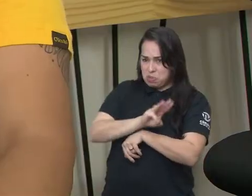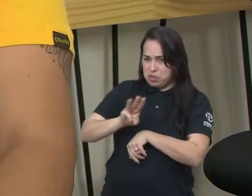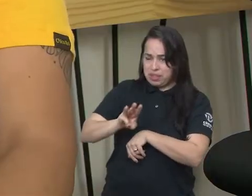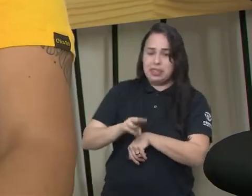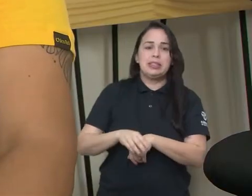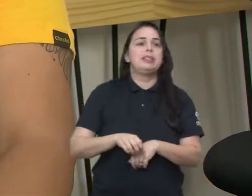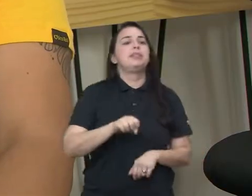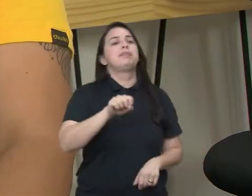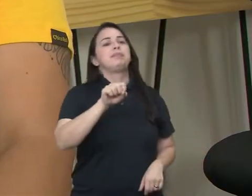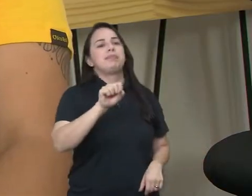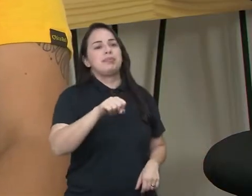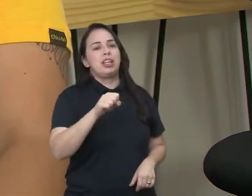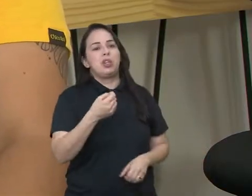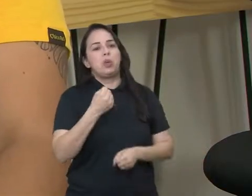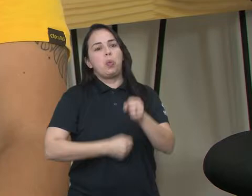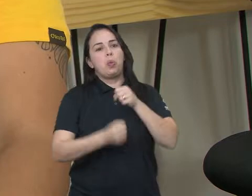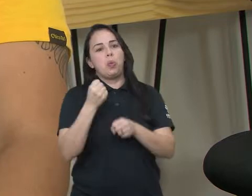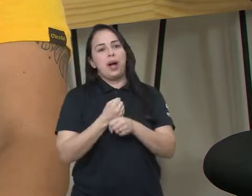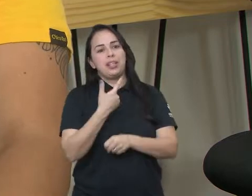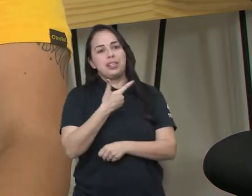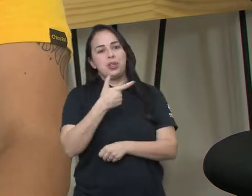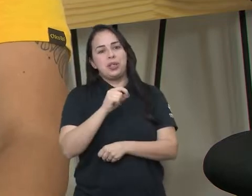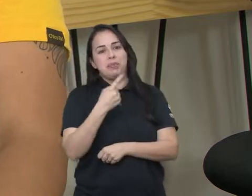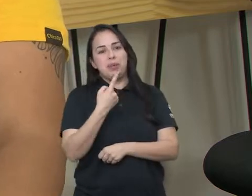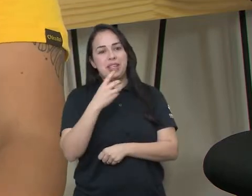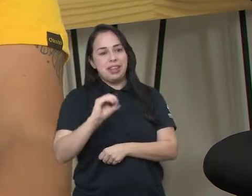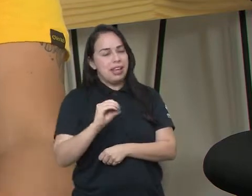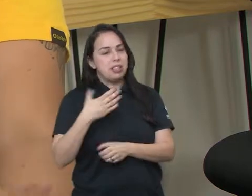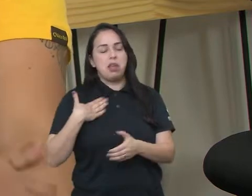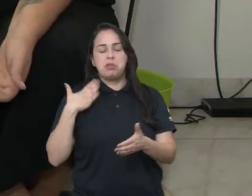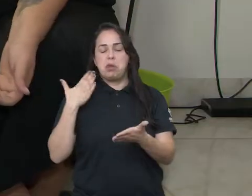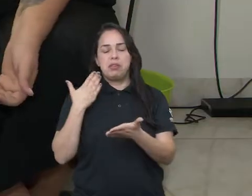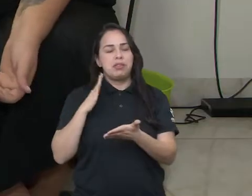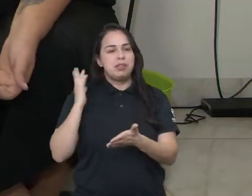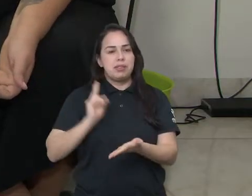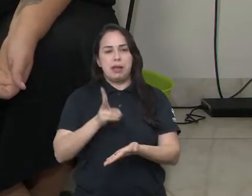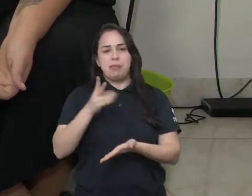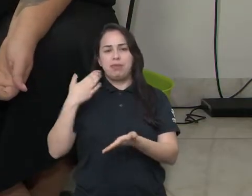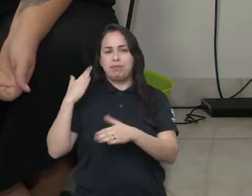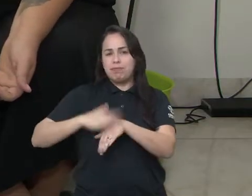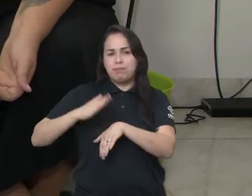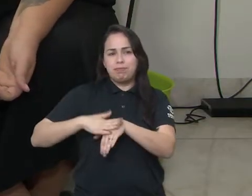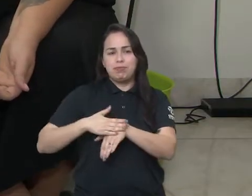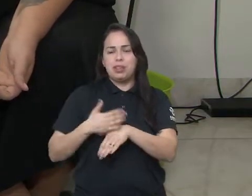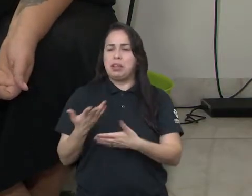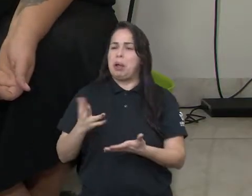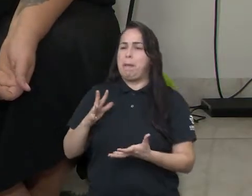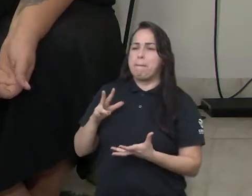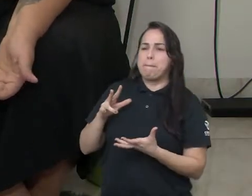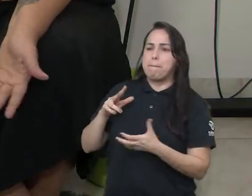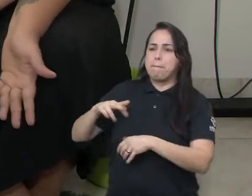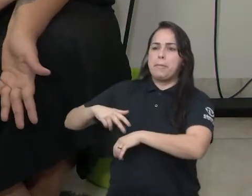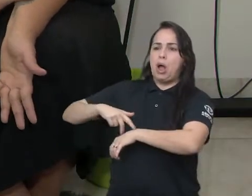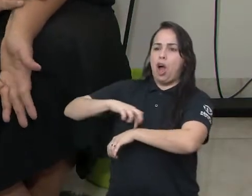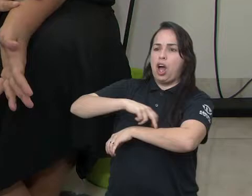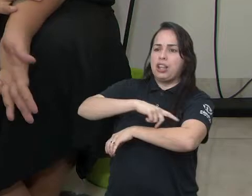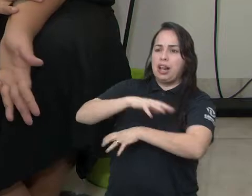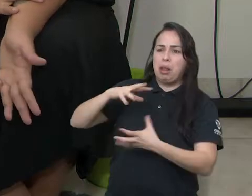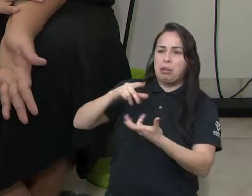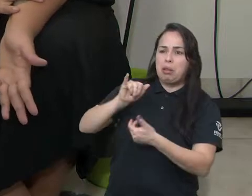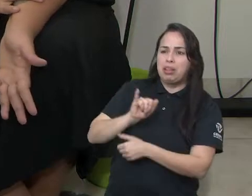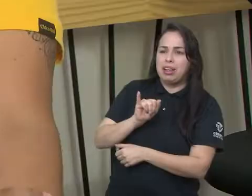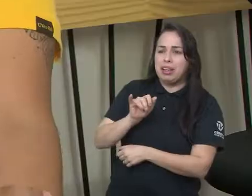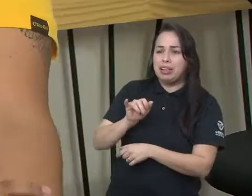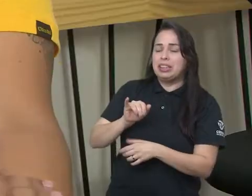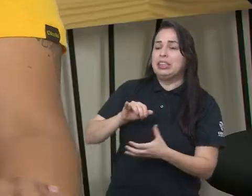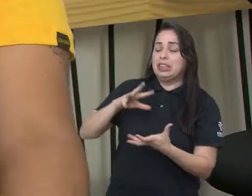Sim, sempre. Desde 2010 sou eu fazendo meu próprio site. Tá, e que história é essa de ex-modelo internacional? Não falei modelo de